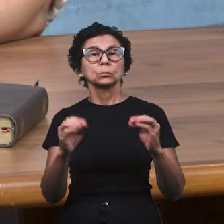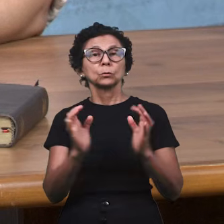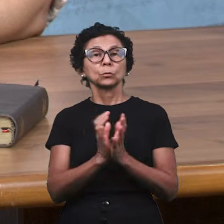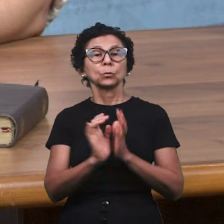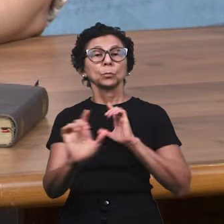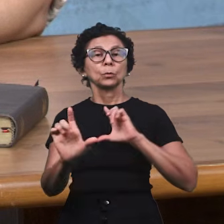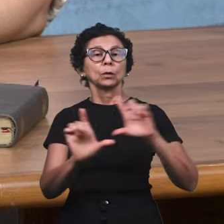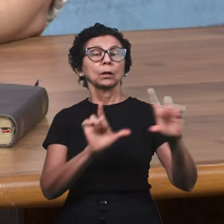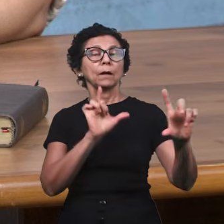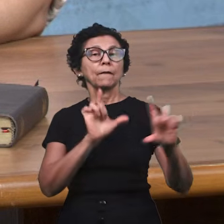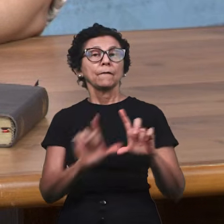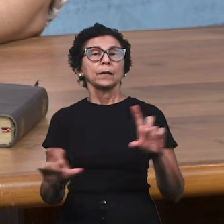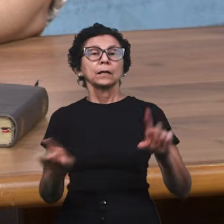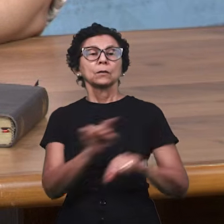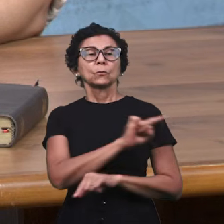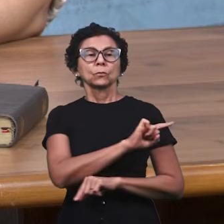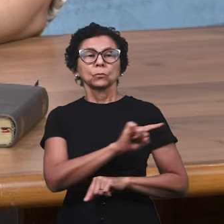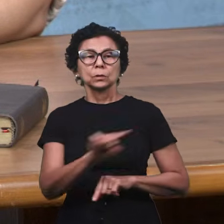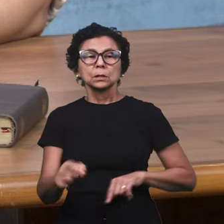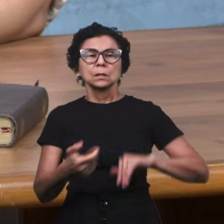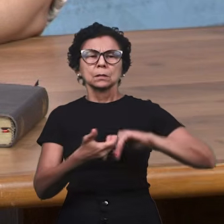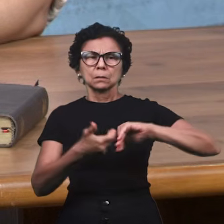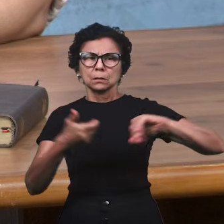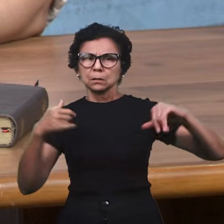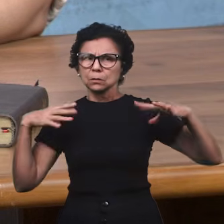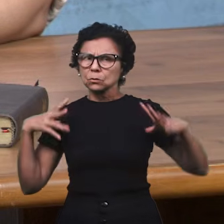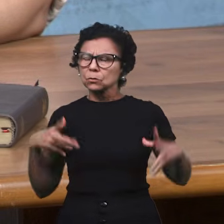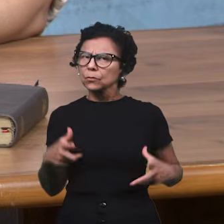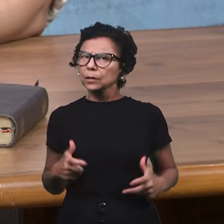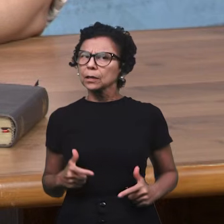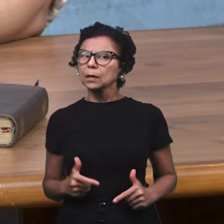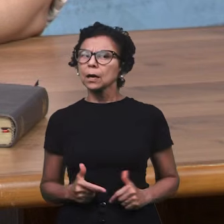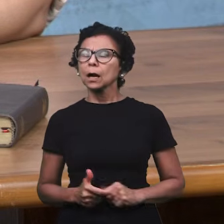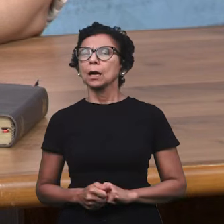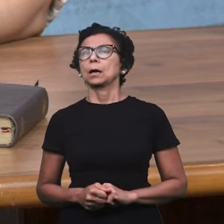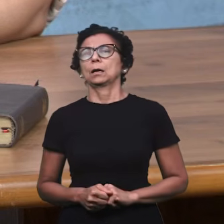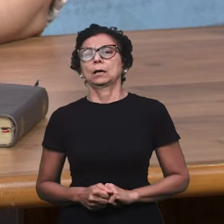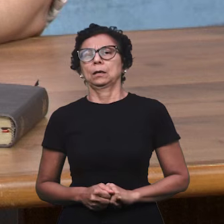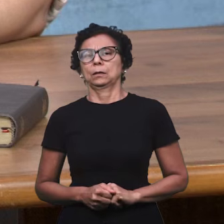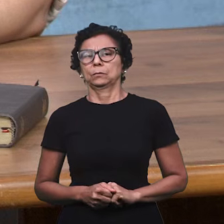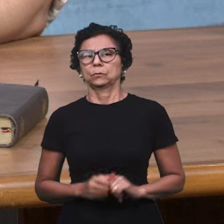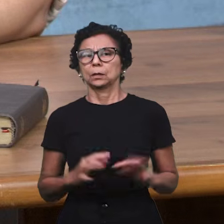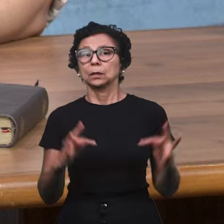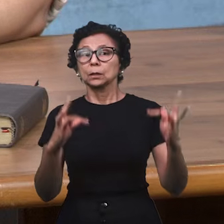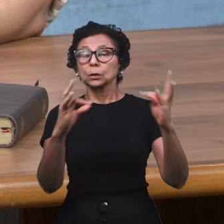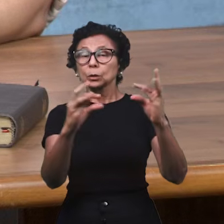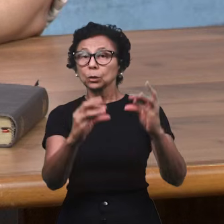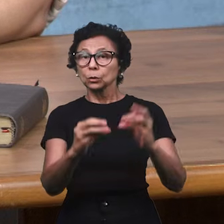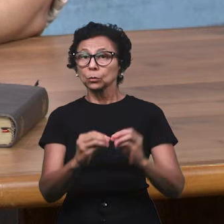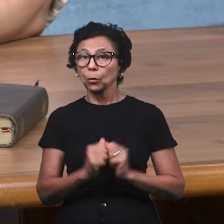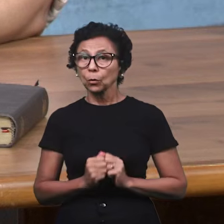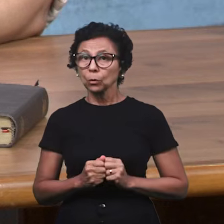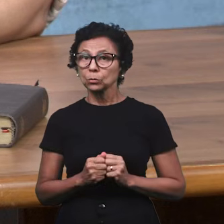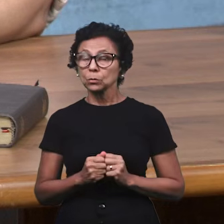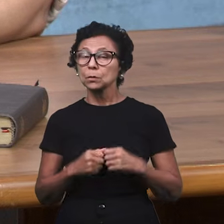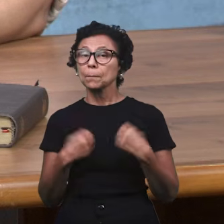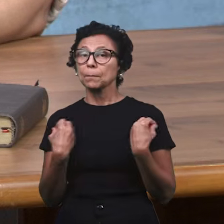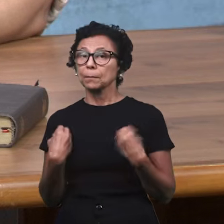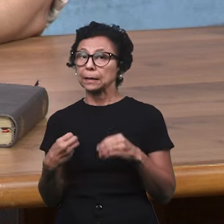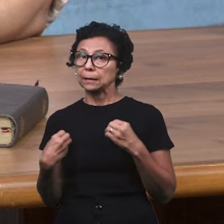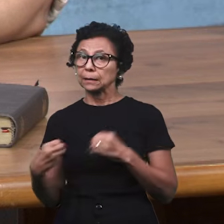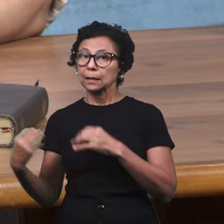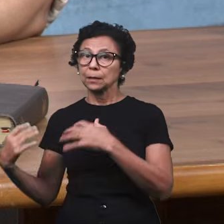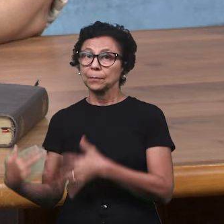Santificai-vos, vós e vossos irmãos, para que façais subir a arca do Senhor, Deus